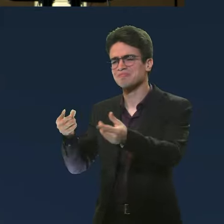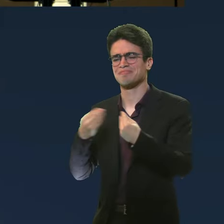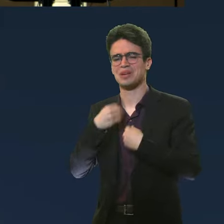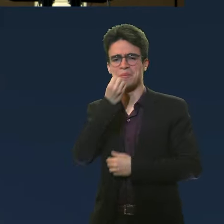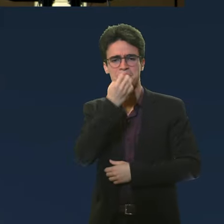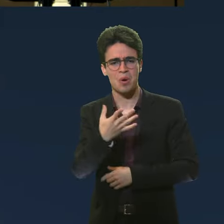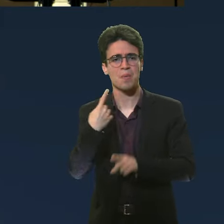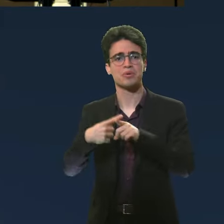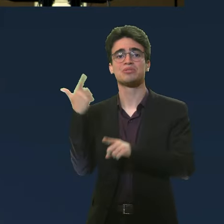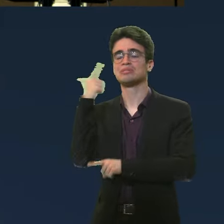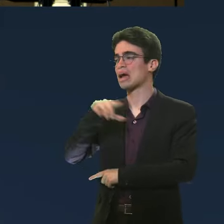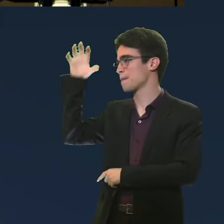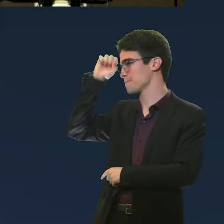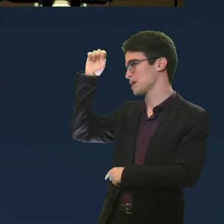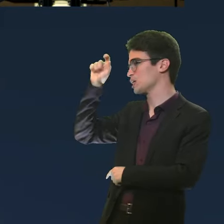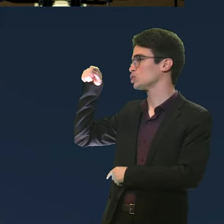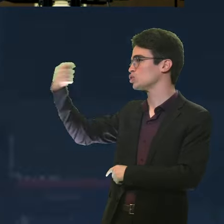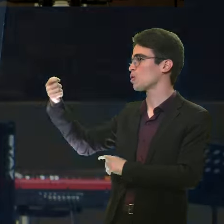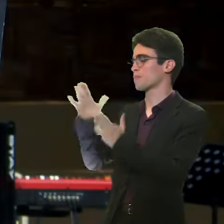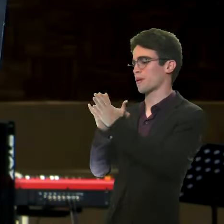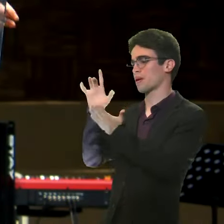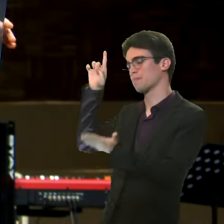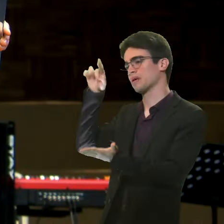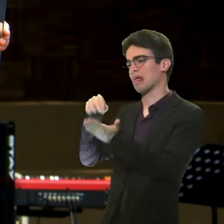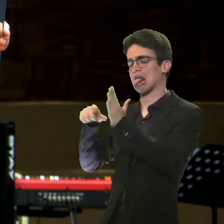os teus decretos.